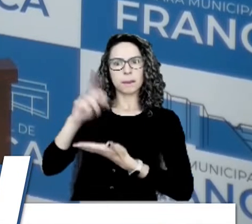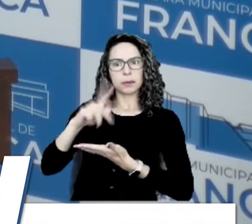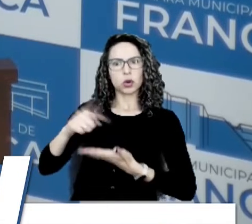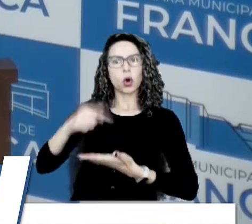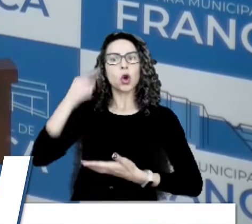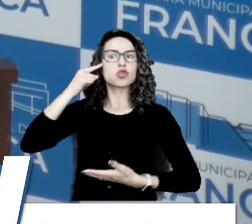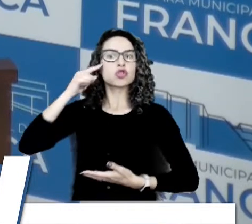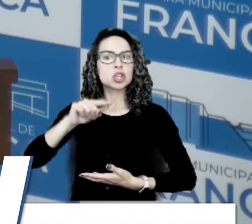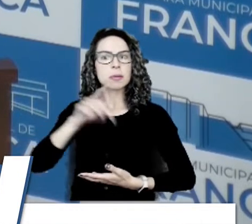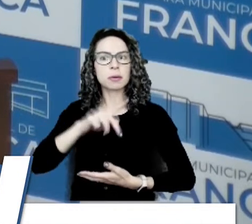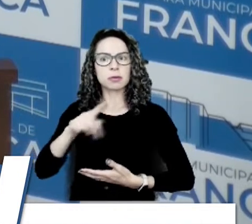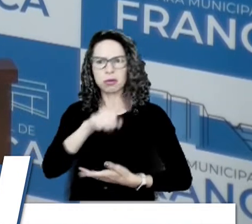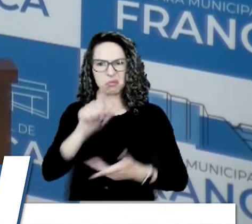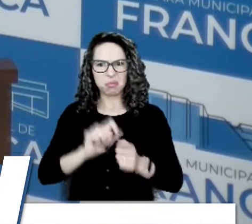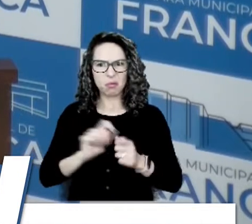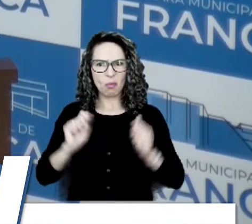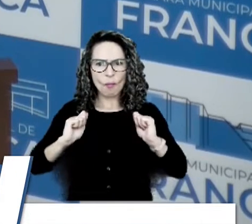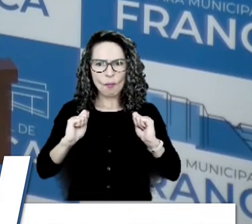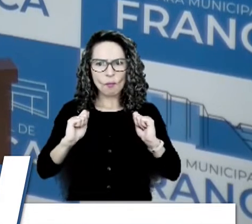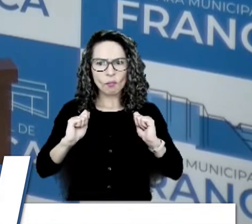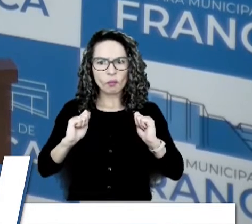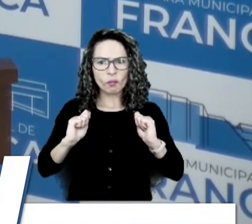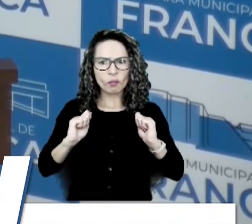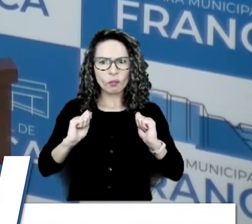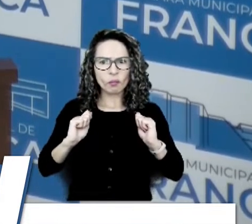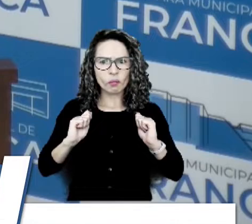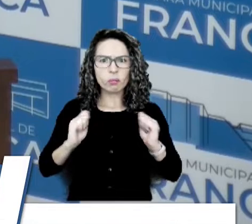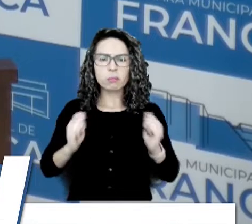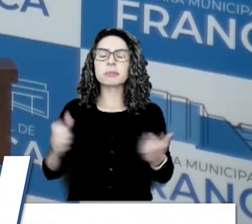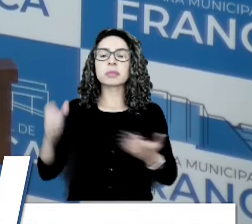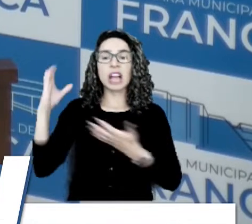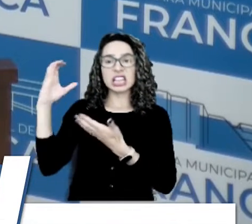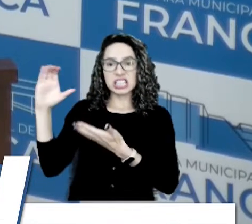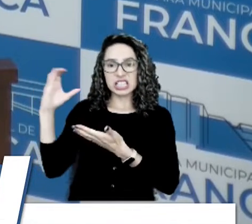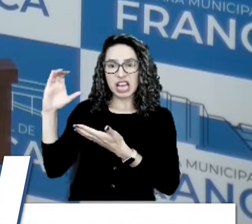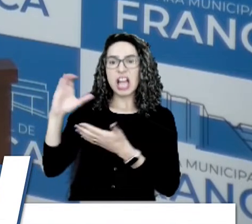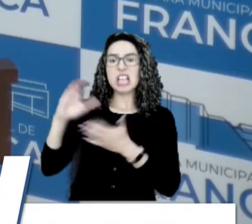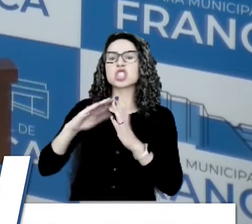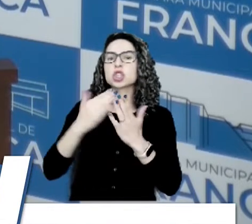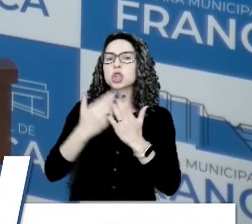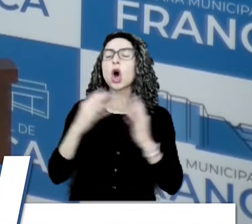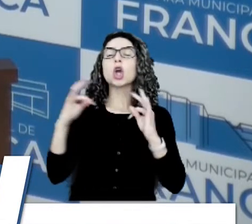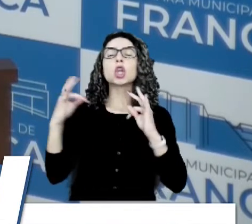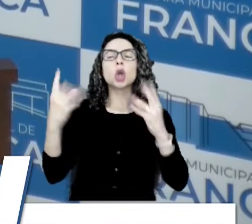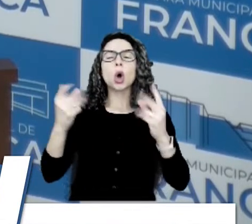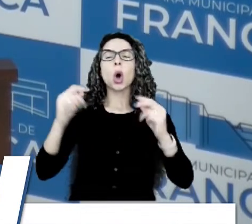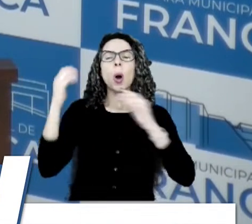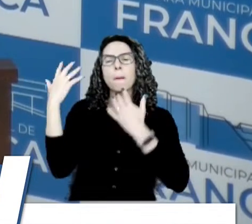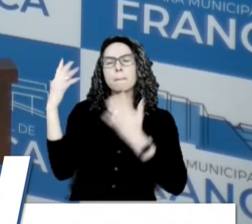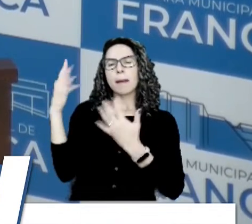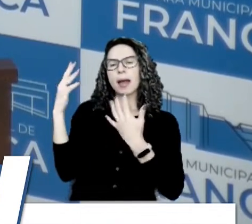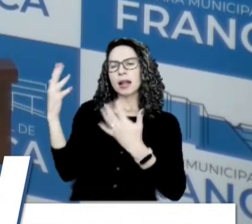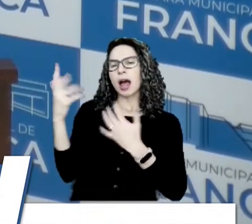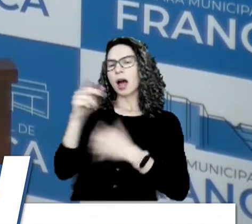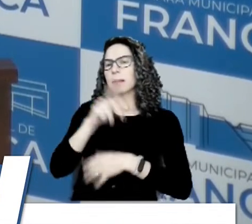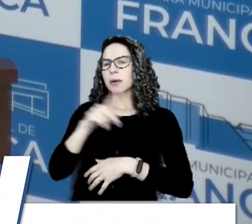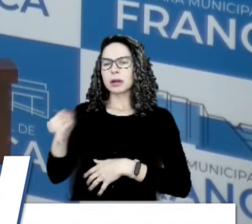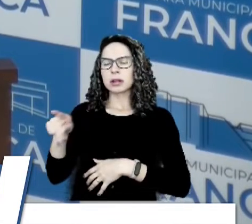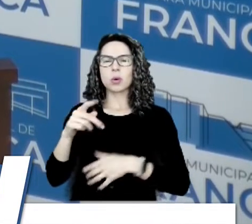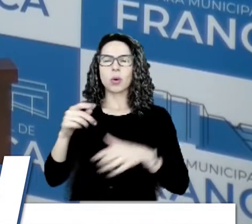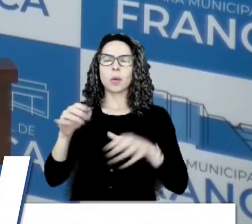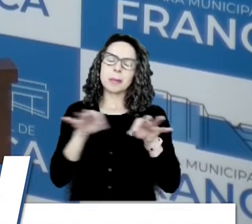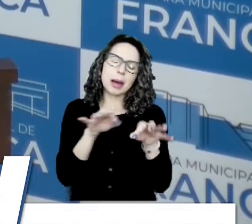não faz isso? As creches, as escolas, todas fizeram homenagem para os professores, um bolinho,